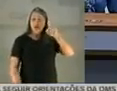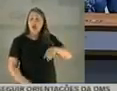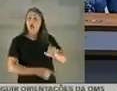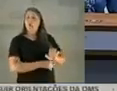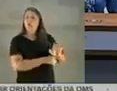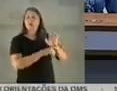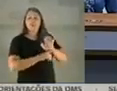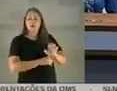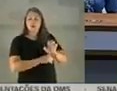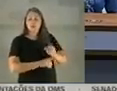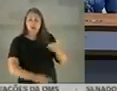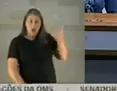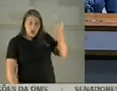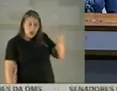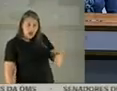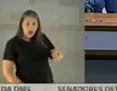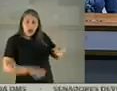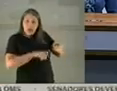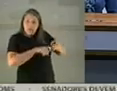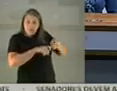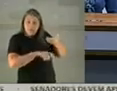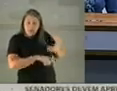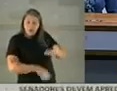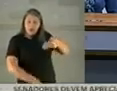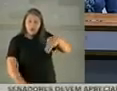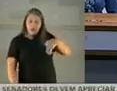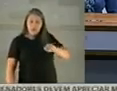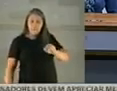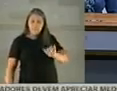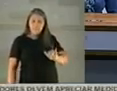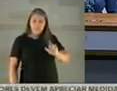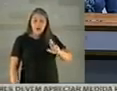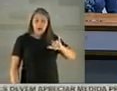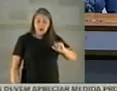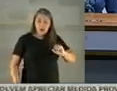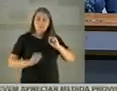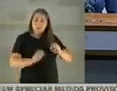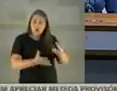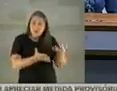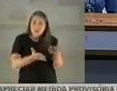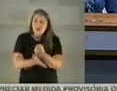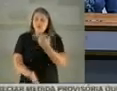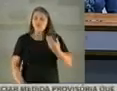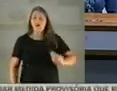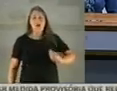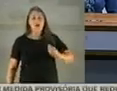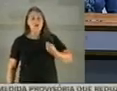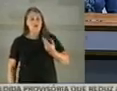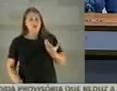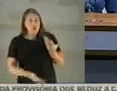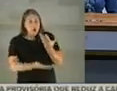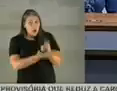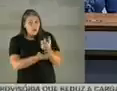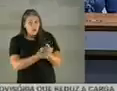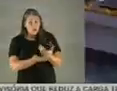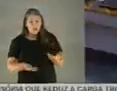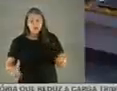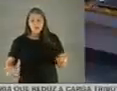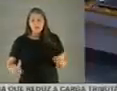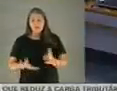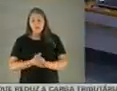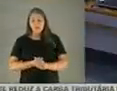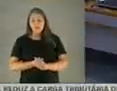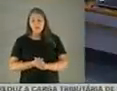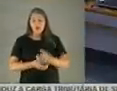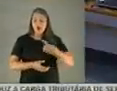senador Omar. A senhora, a doutora Mayra, ela poderia ter salvado vidas com esse aplicativo. Vossa Excelência, quando nós vemos